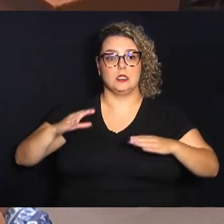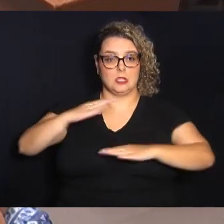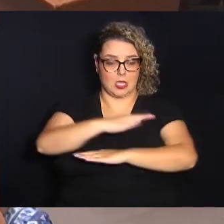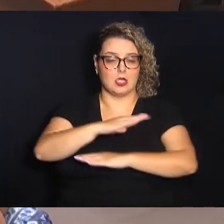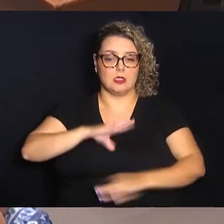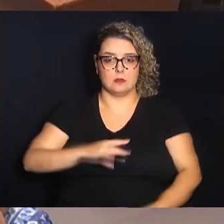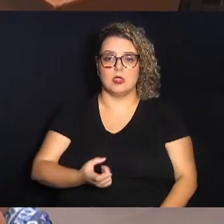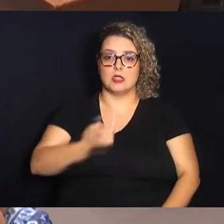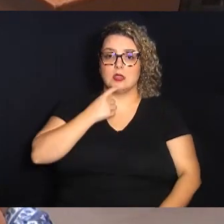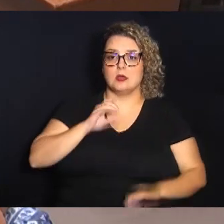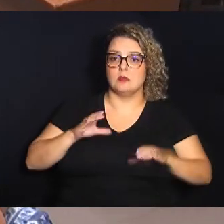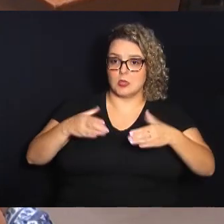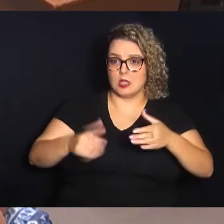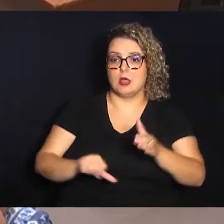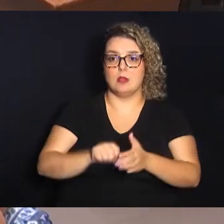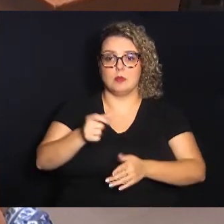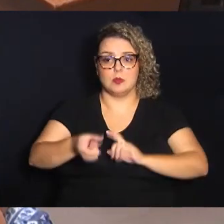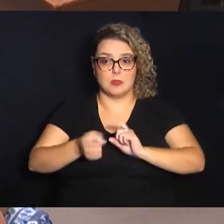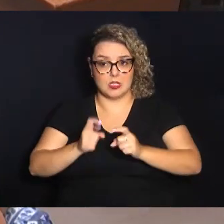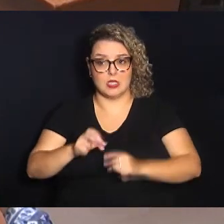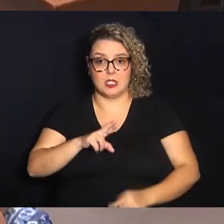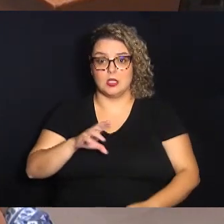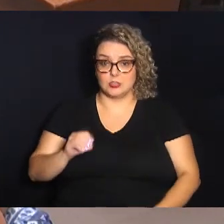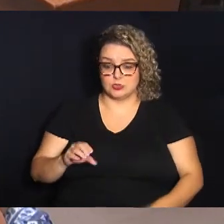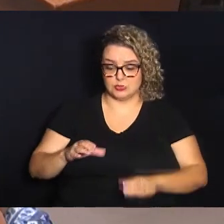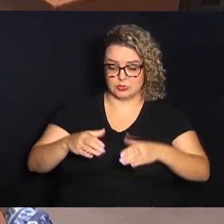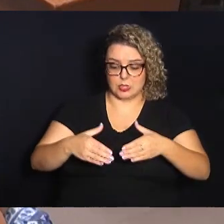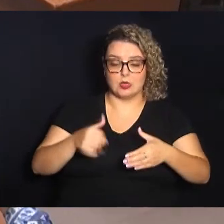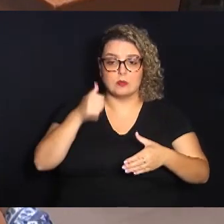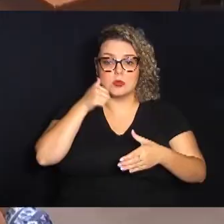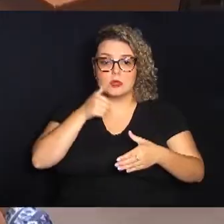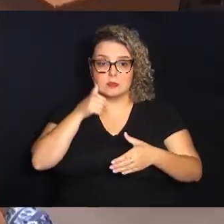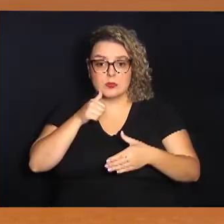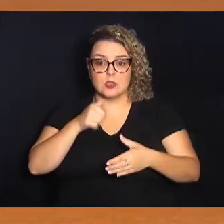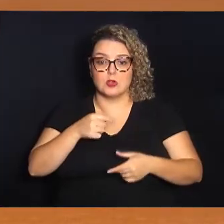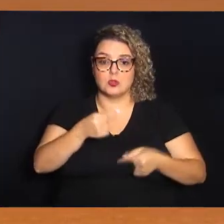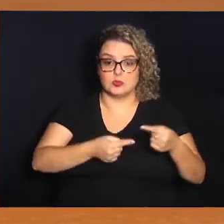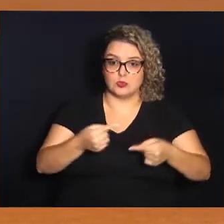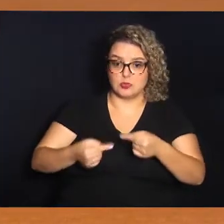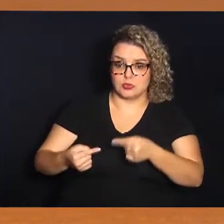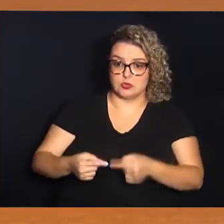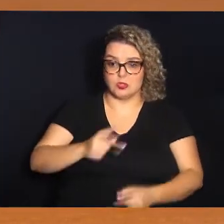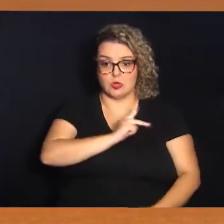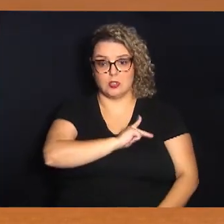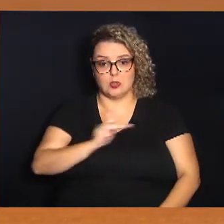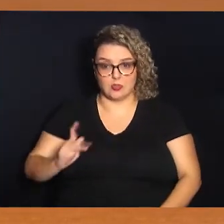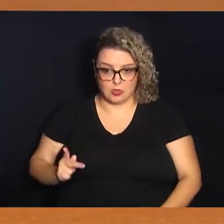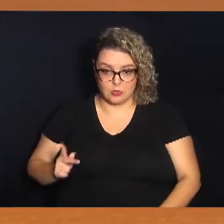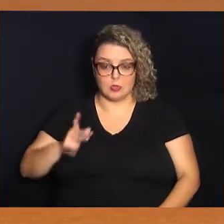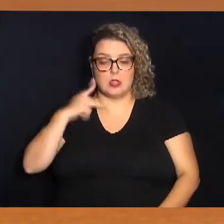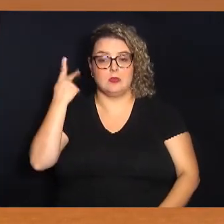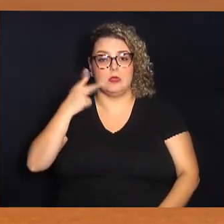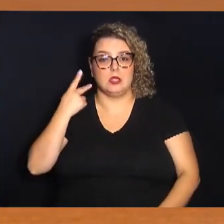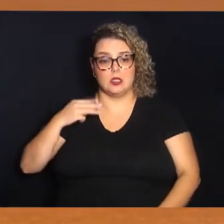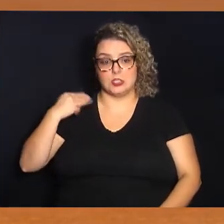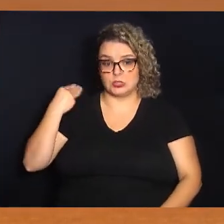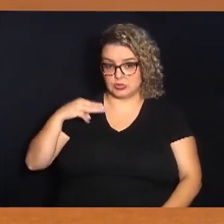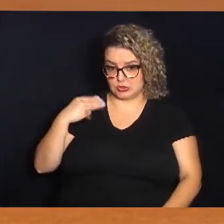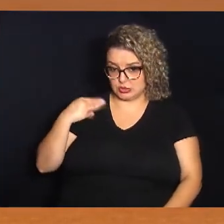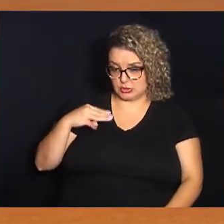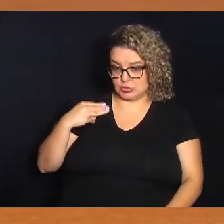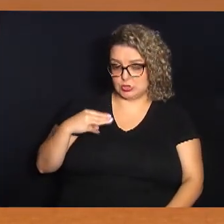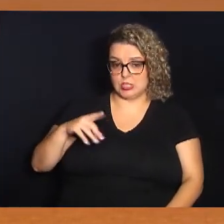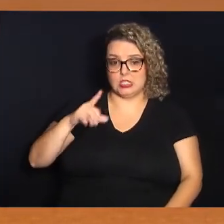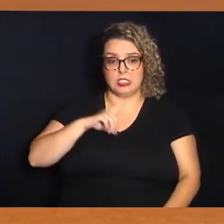foi realizada na câmara de Campinas a primeira reunião ordinária da Comissão da mulher o debate que foi presidido pela